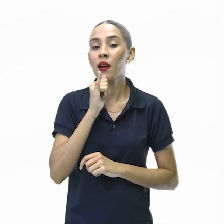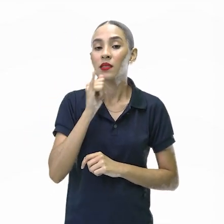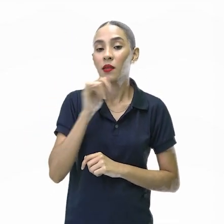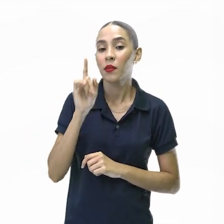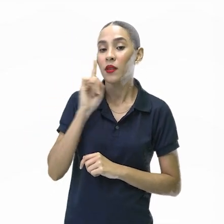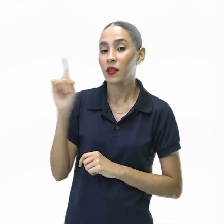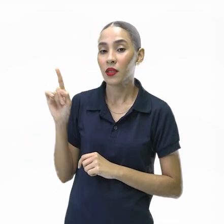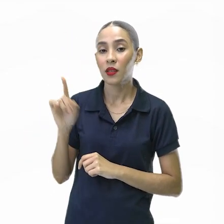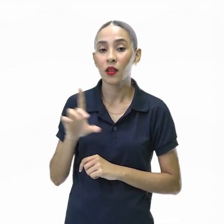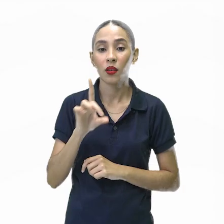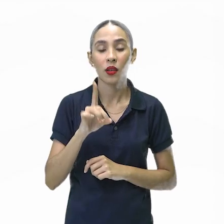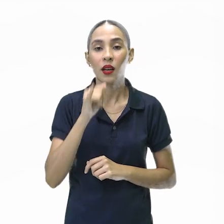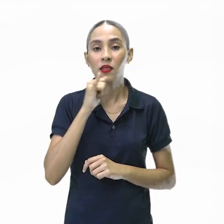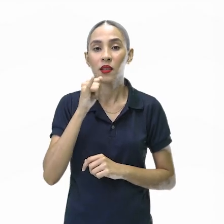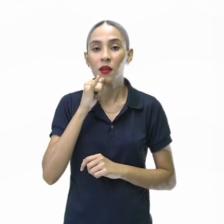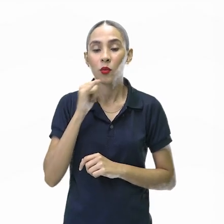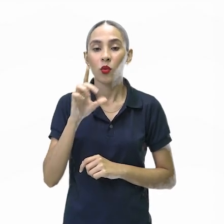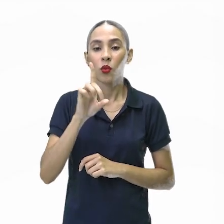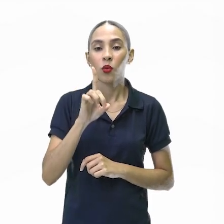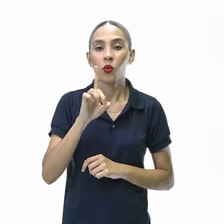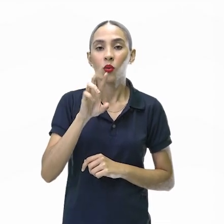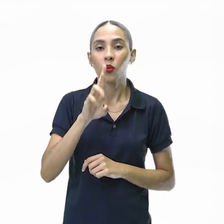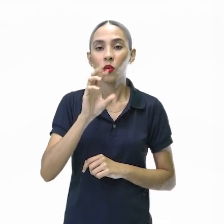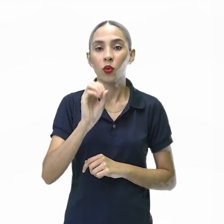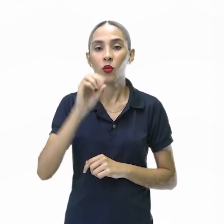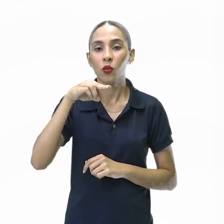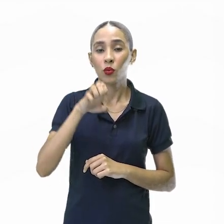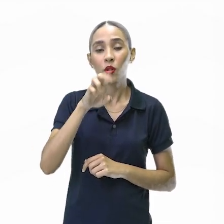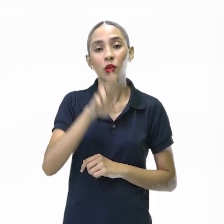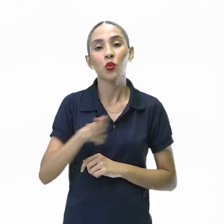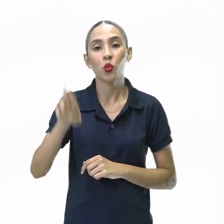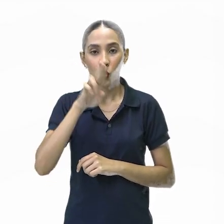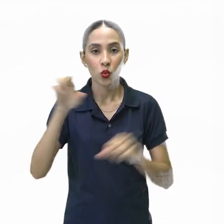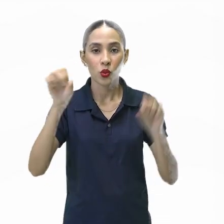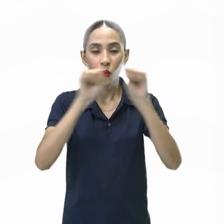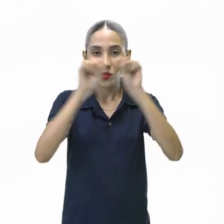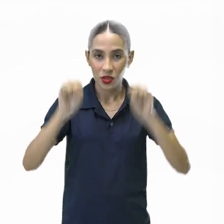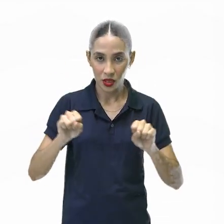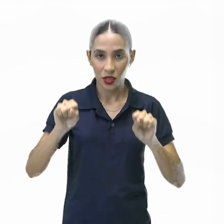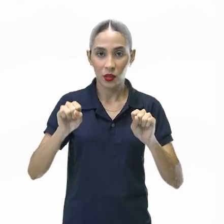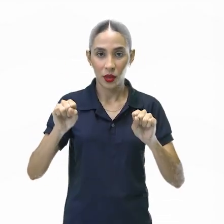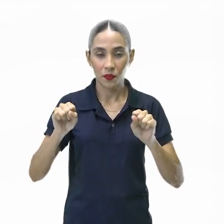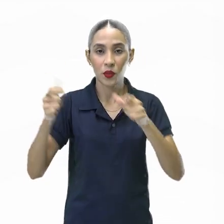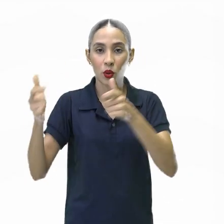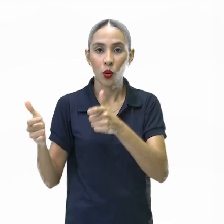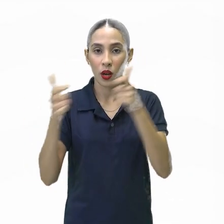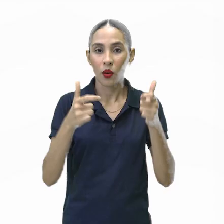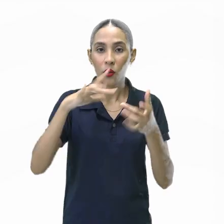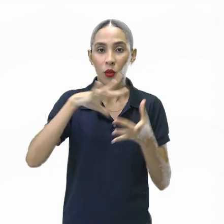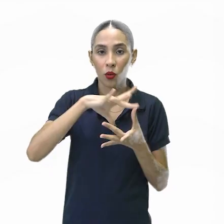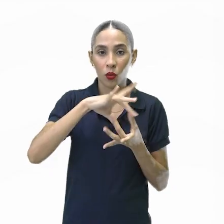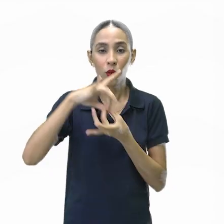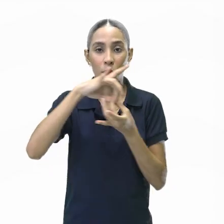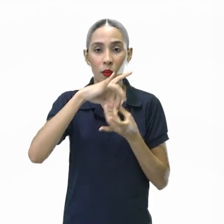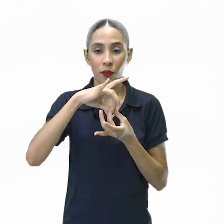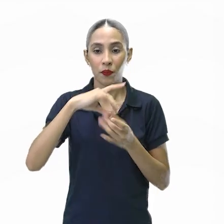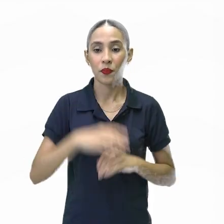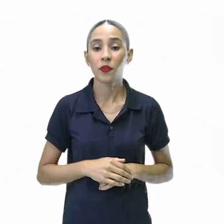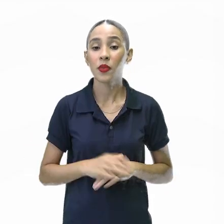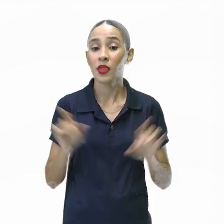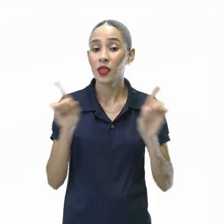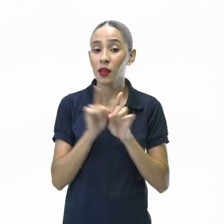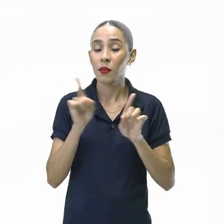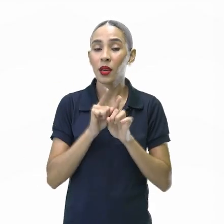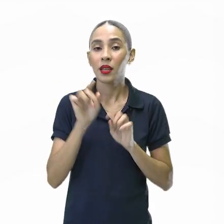que os drones, né? Eles usam o nosso sistema de posicionamento global. Temos também